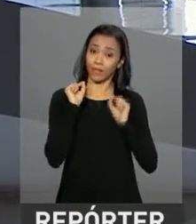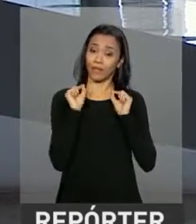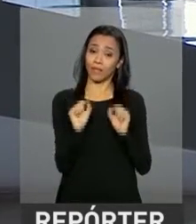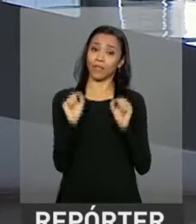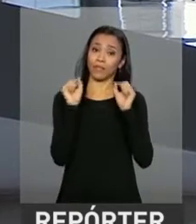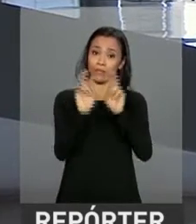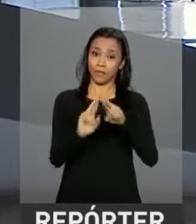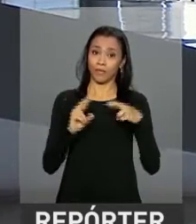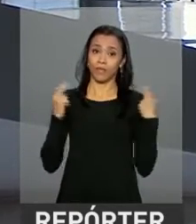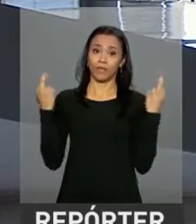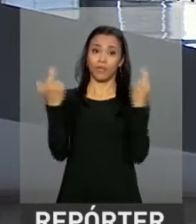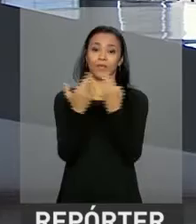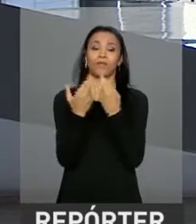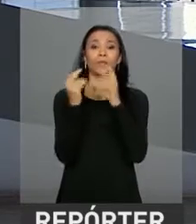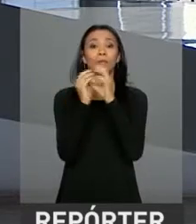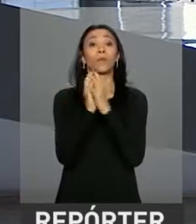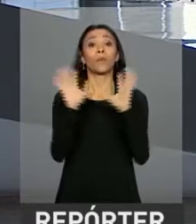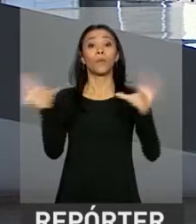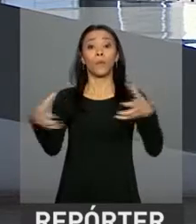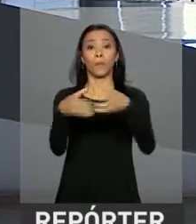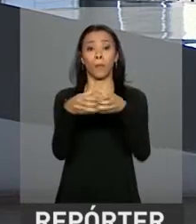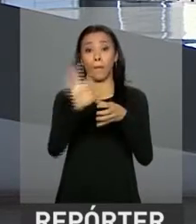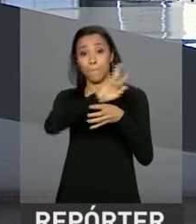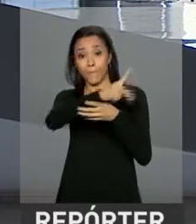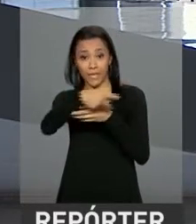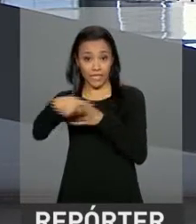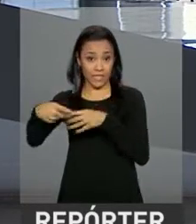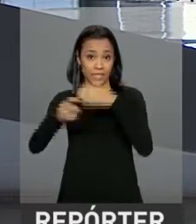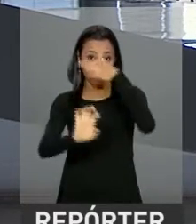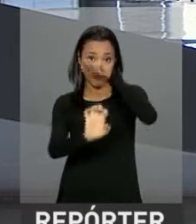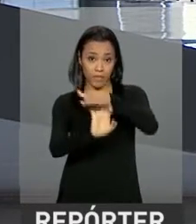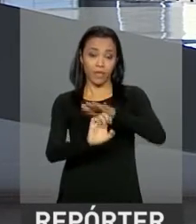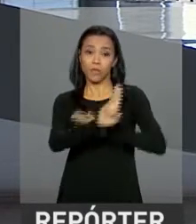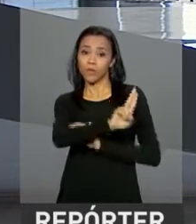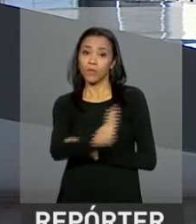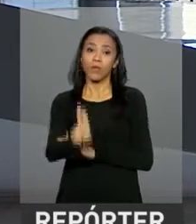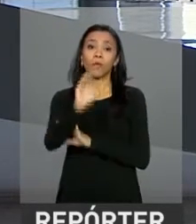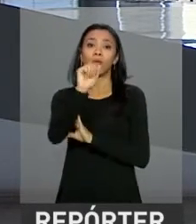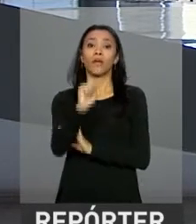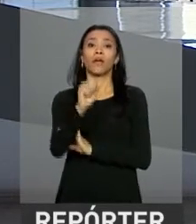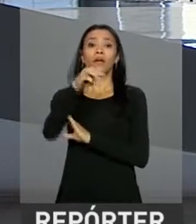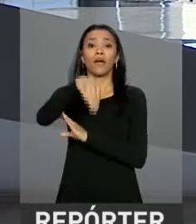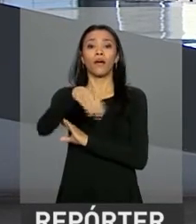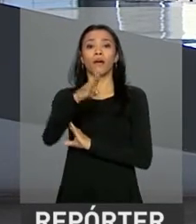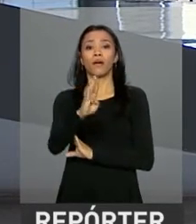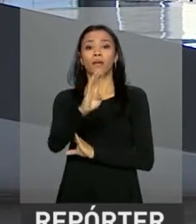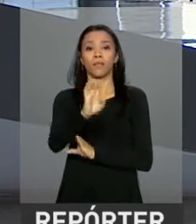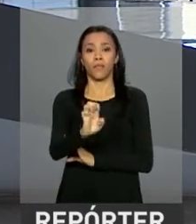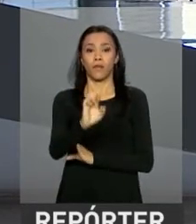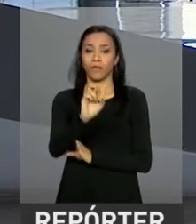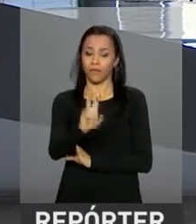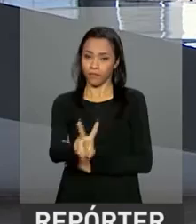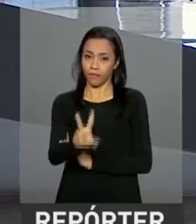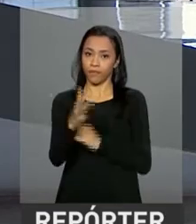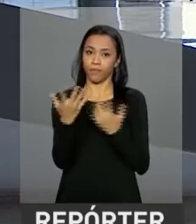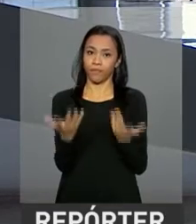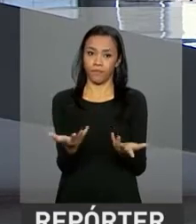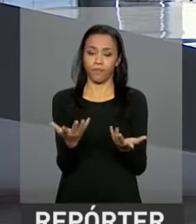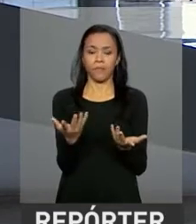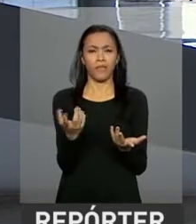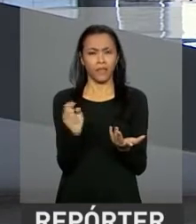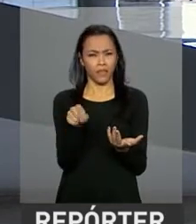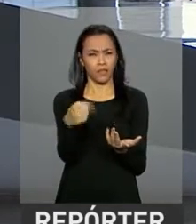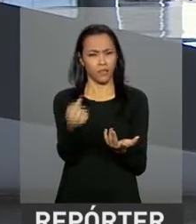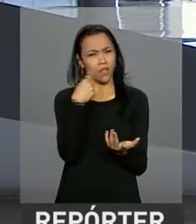audiência com o presidente da Ambev, empresa brasileira do ramo de bebidas, Bernardo Pinto Paiva. E, Daniela, a gente lembra,